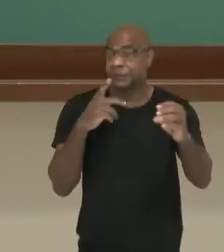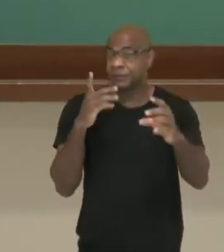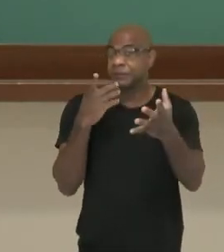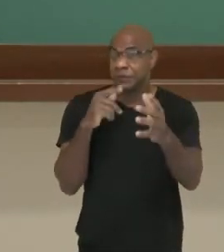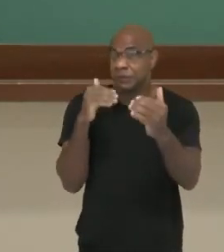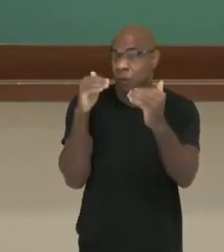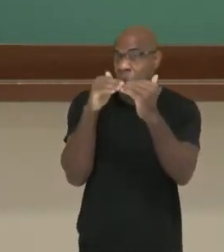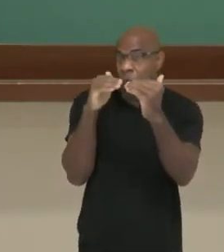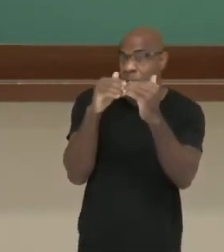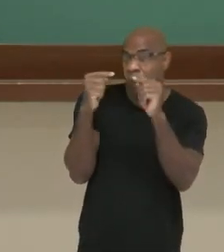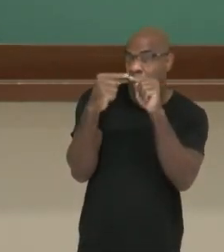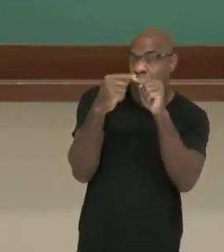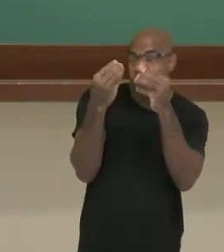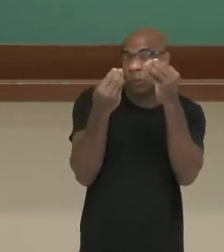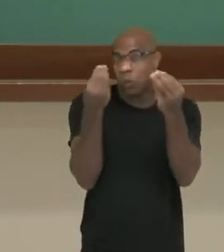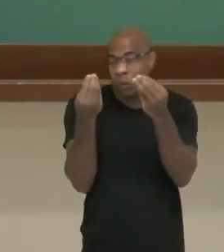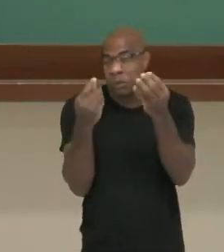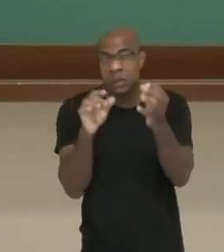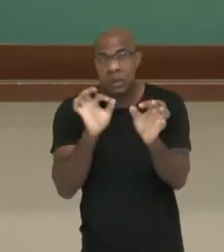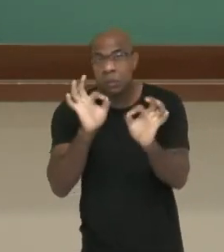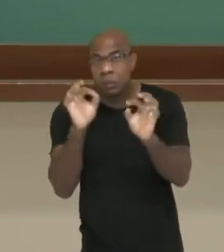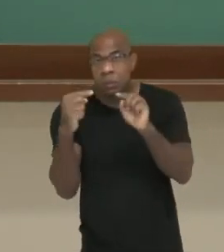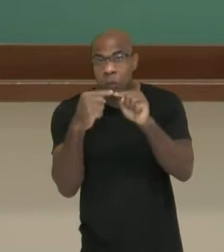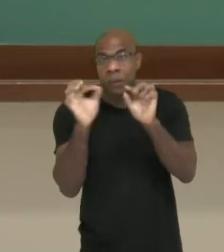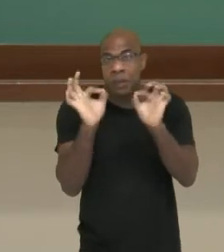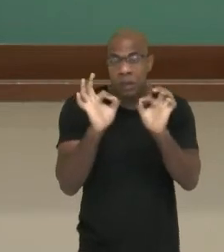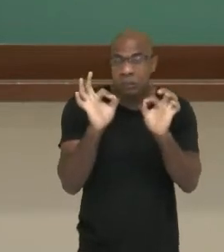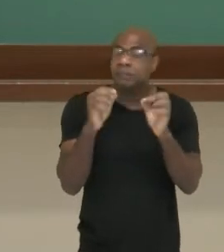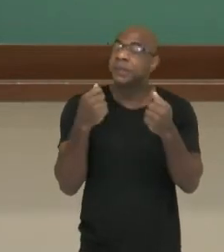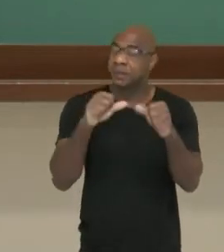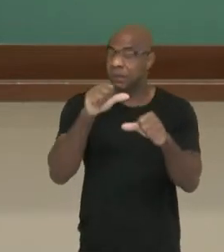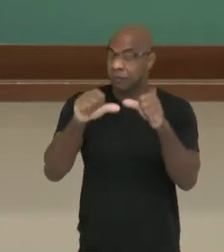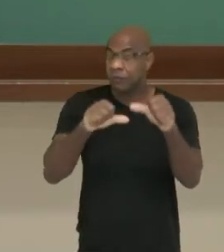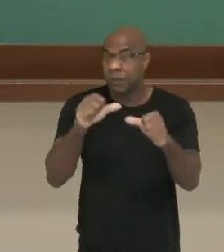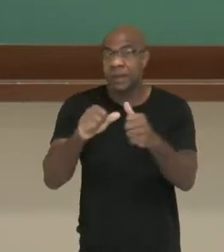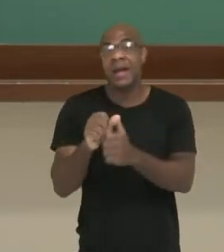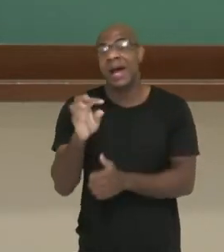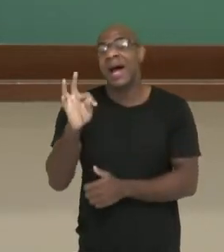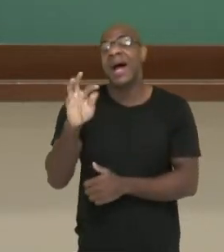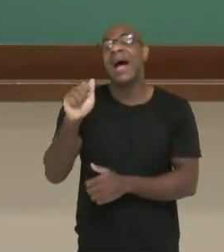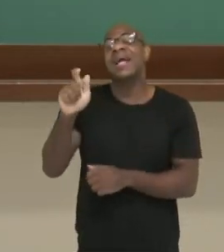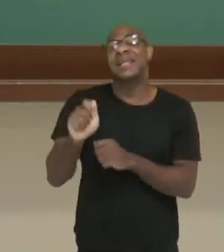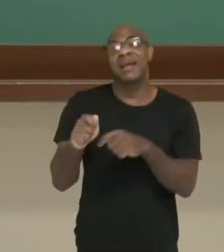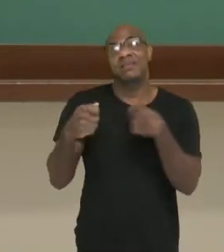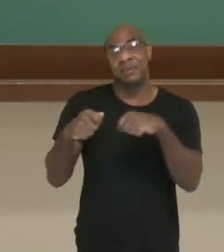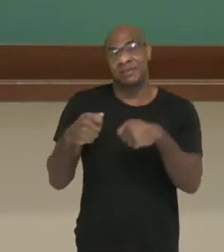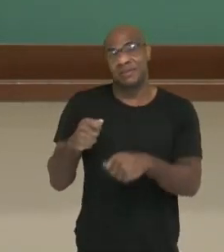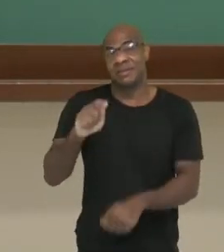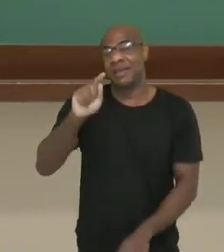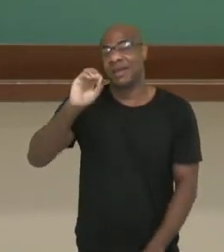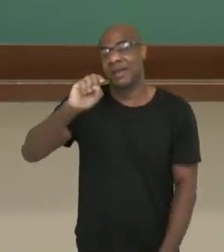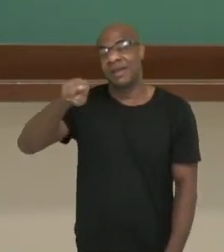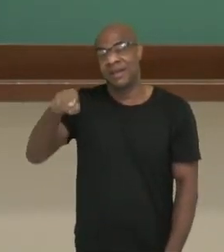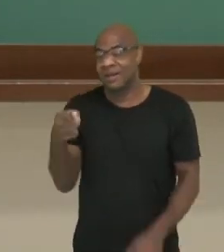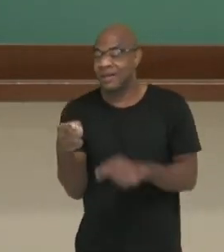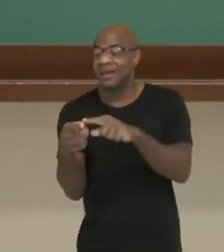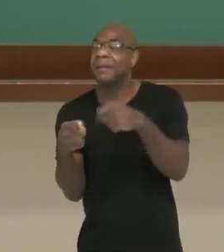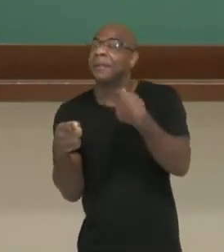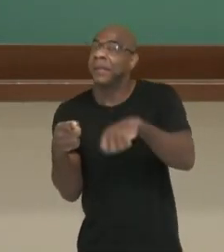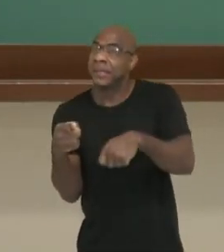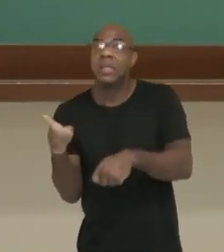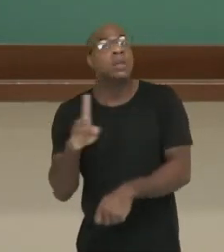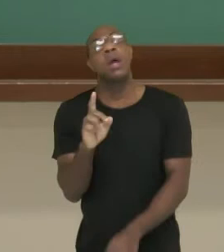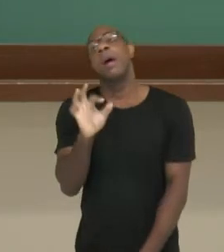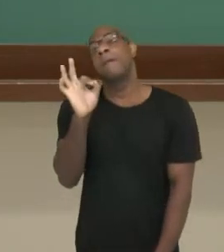daí. A taxa precisa estar em decimal e não em porcentagem, tá? Então, cuidado com isso, ainda mais que nesse